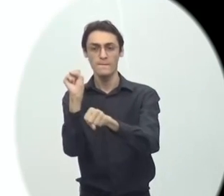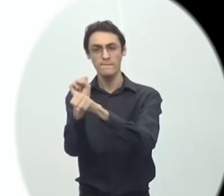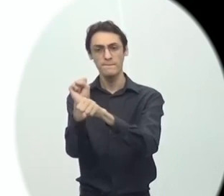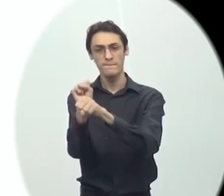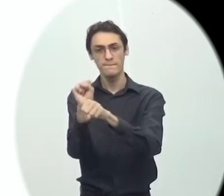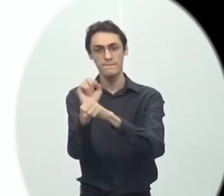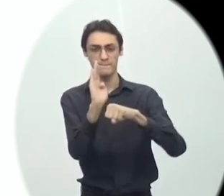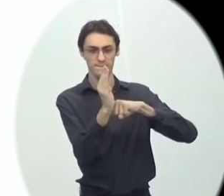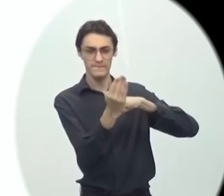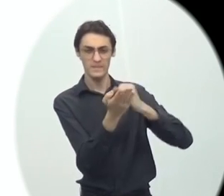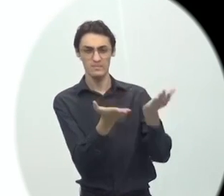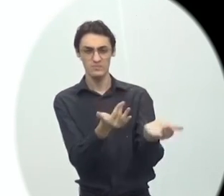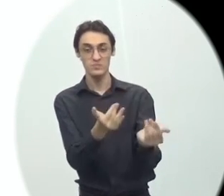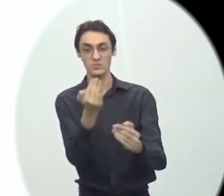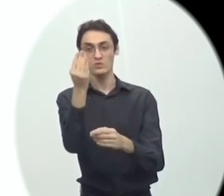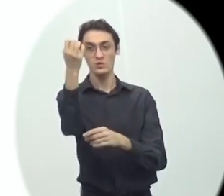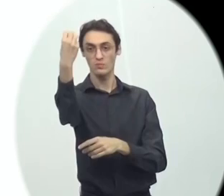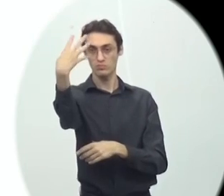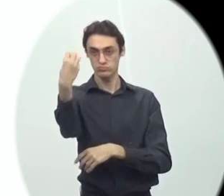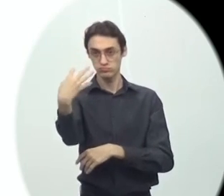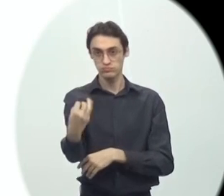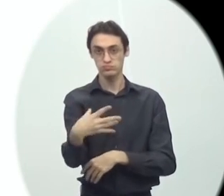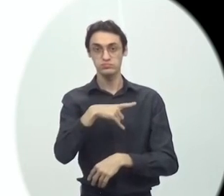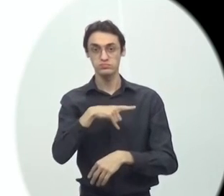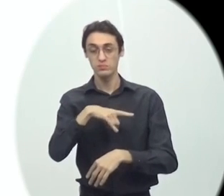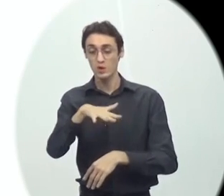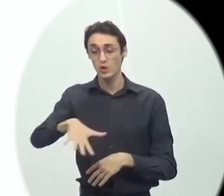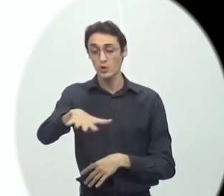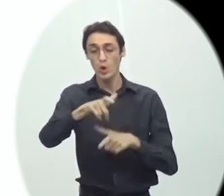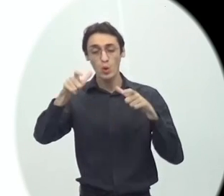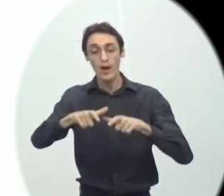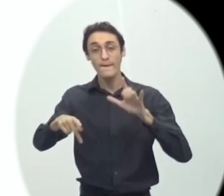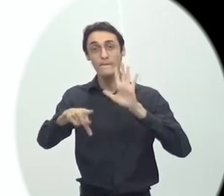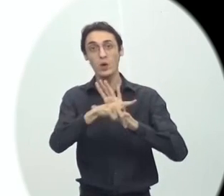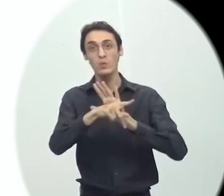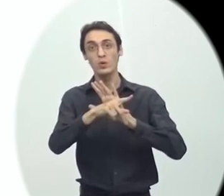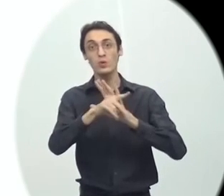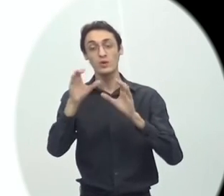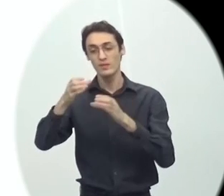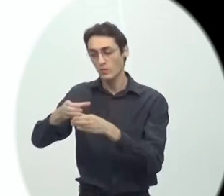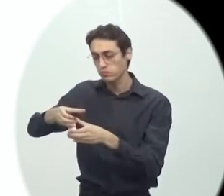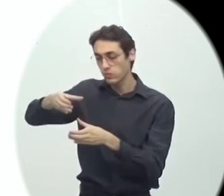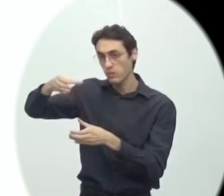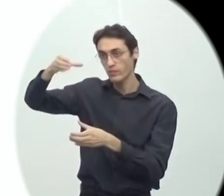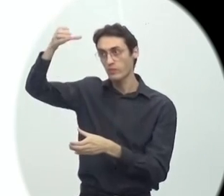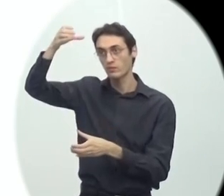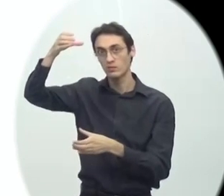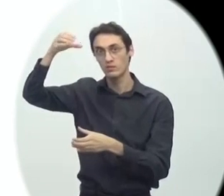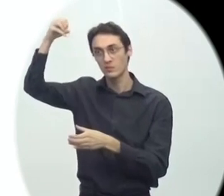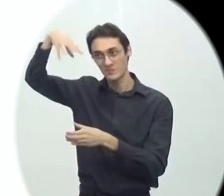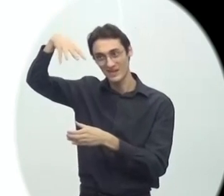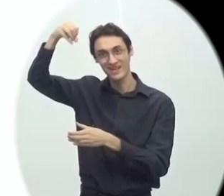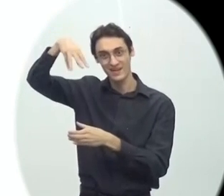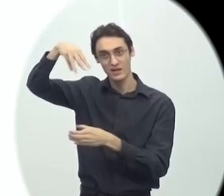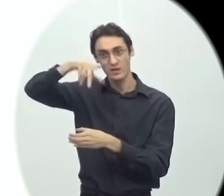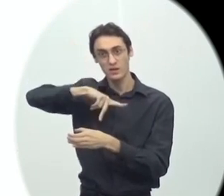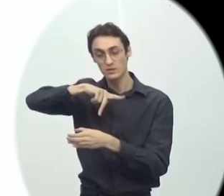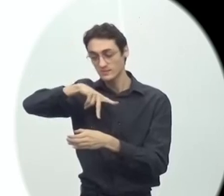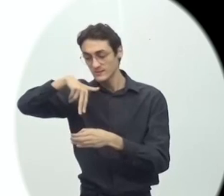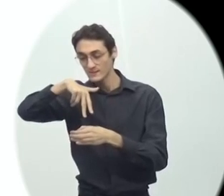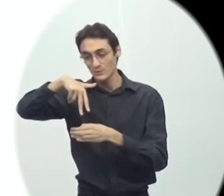Juventude. Então, não tem espaço, né? Os postes estão ocupando de uma maneira assim